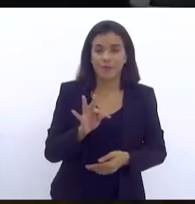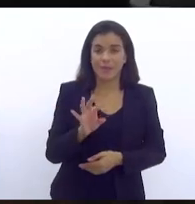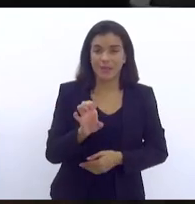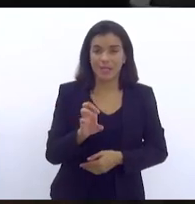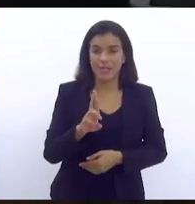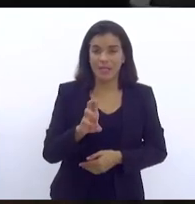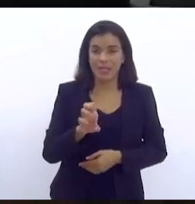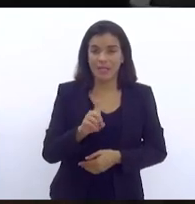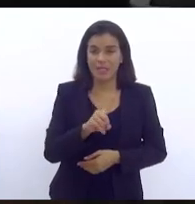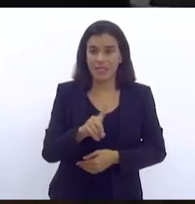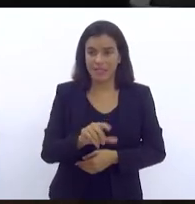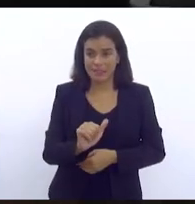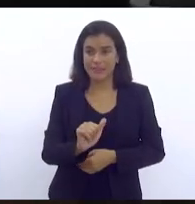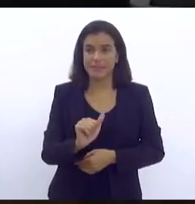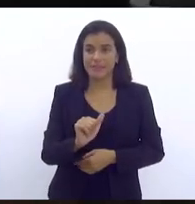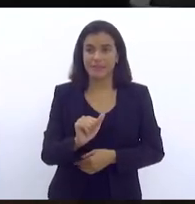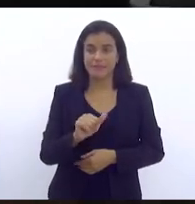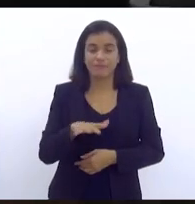favela